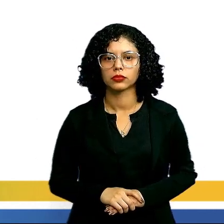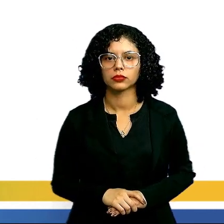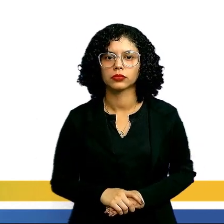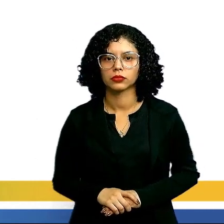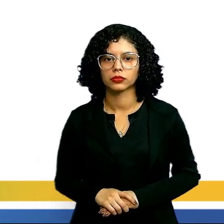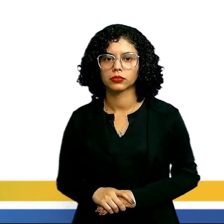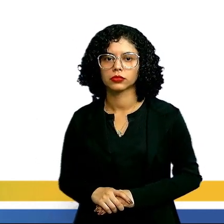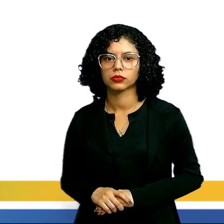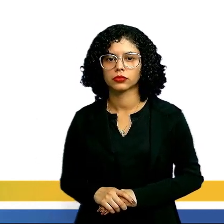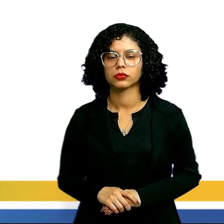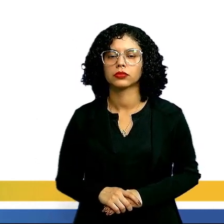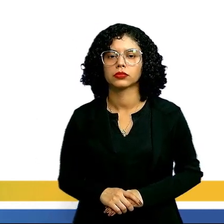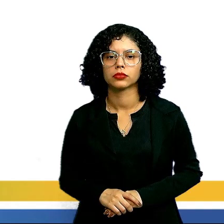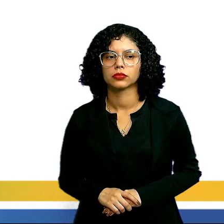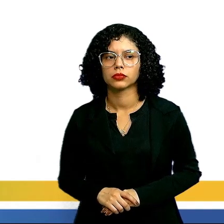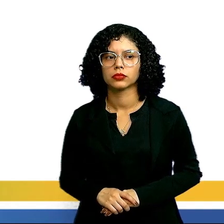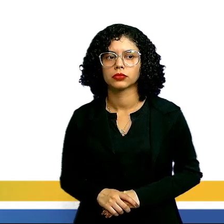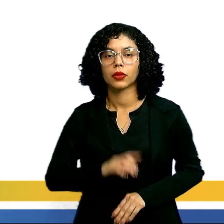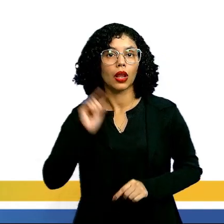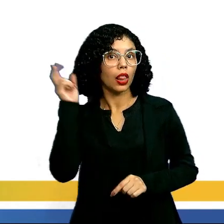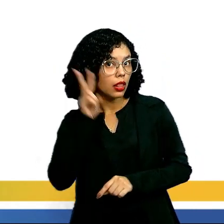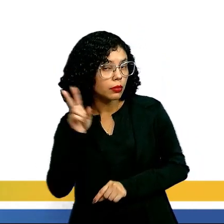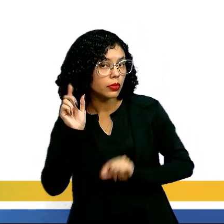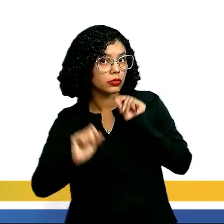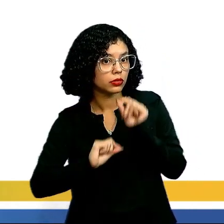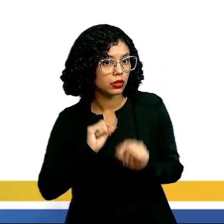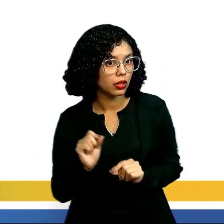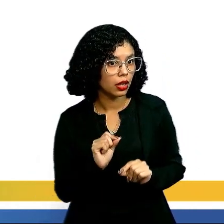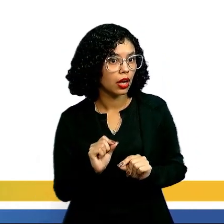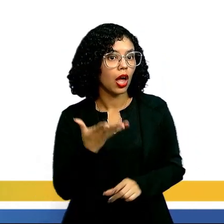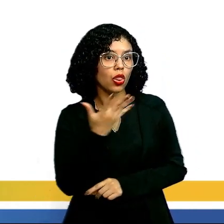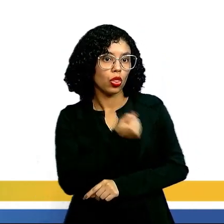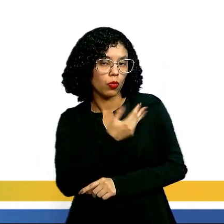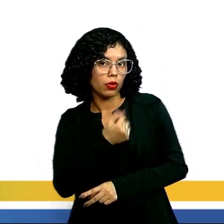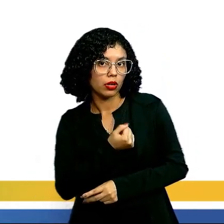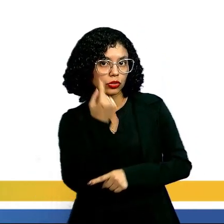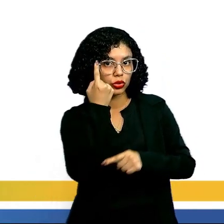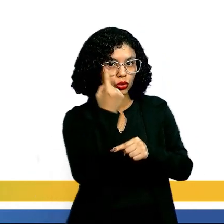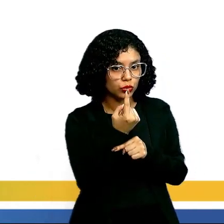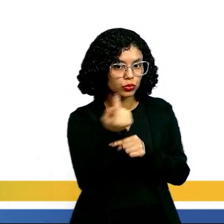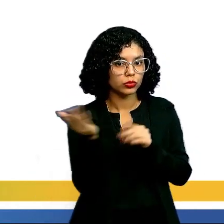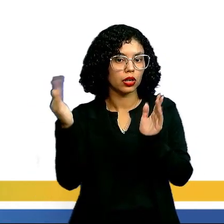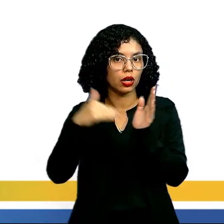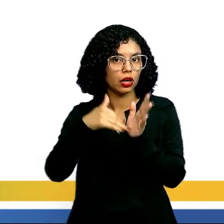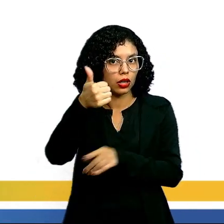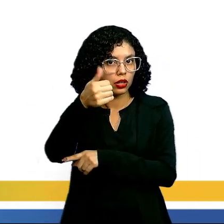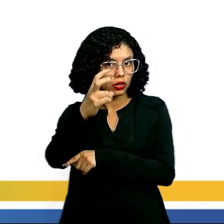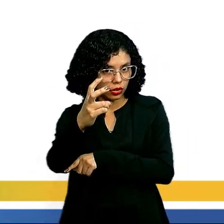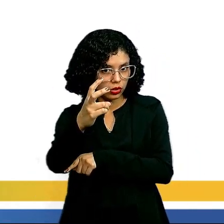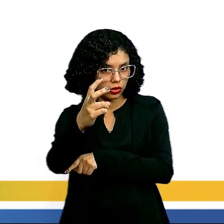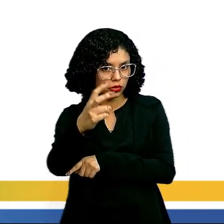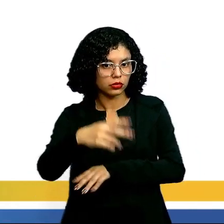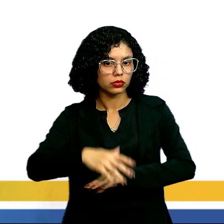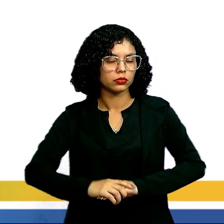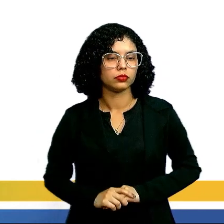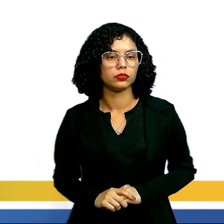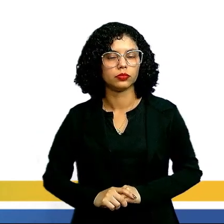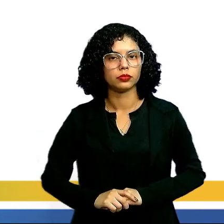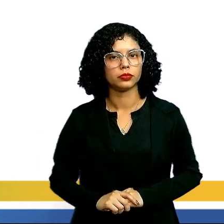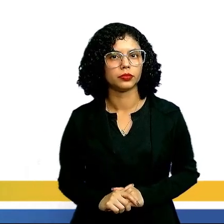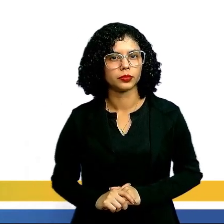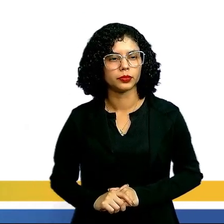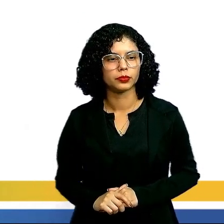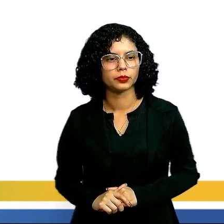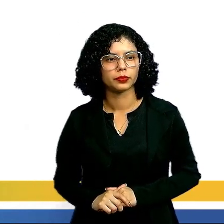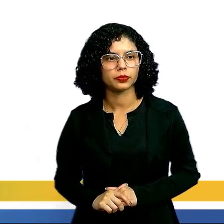cada soma com 2 bolas. Lembrando que elas estão numeradas de 1 a